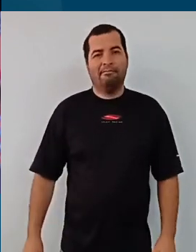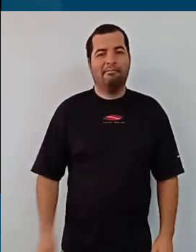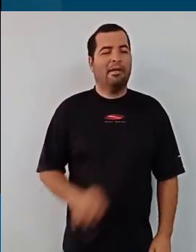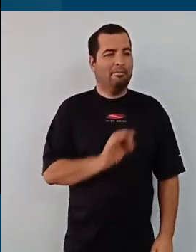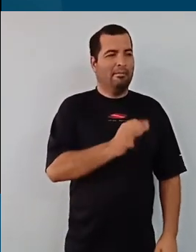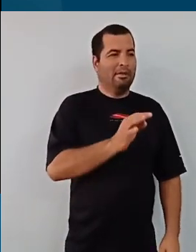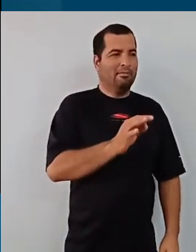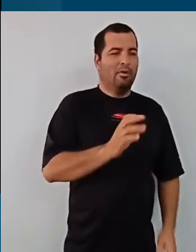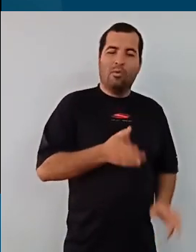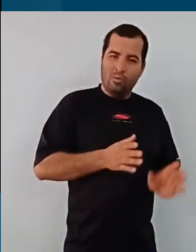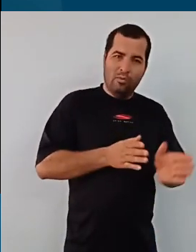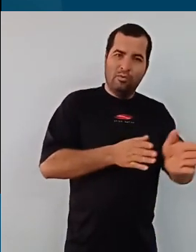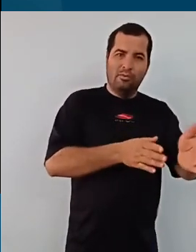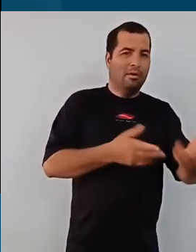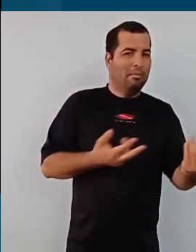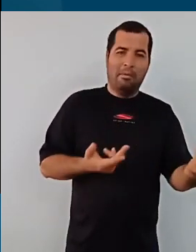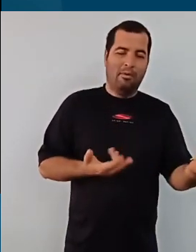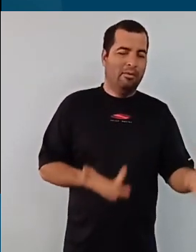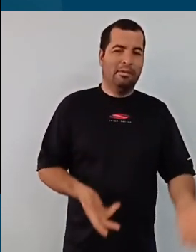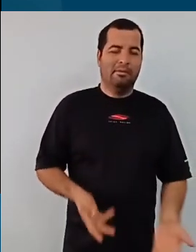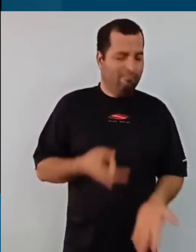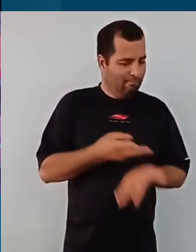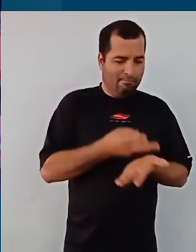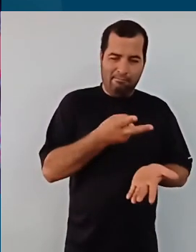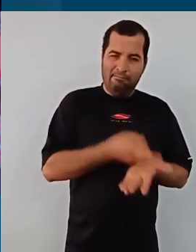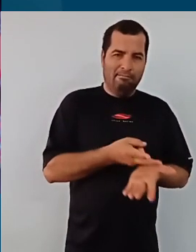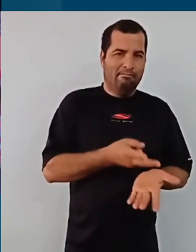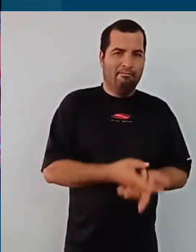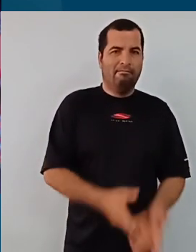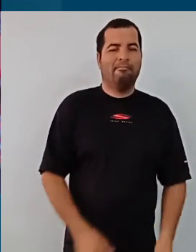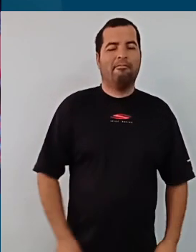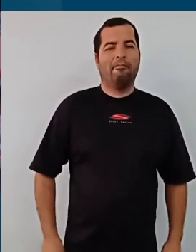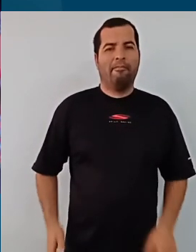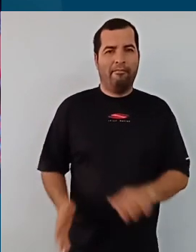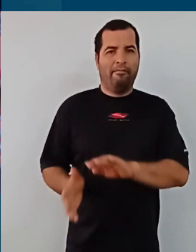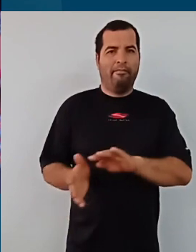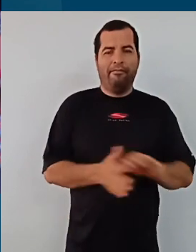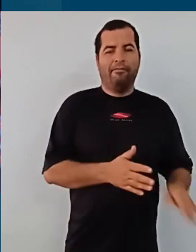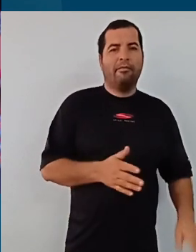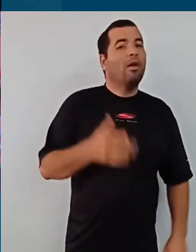exatamente. Se a gente continuar essa toada, fica no mesmo lugar. Vamos lá. Então,